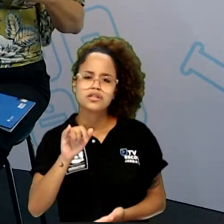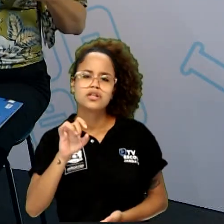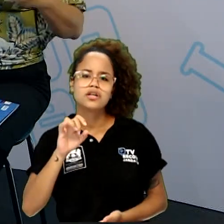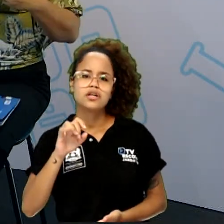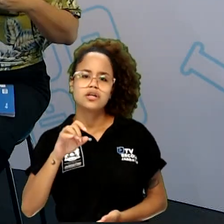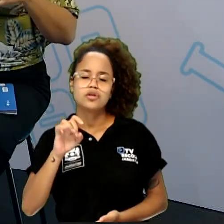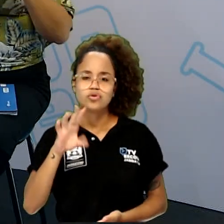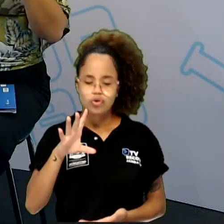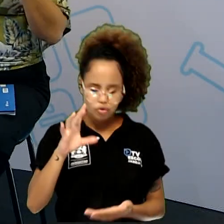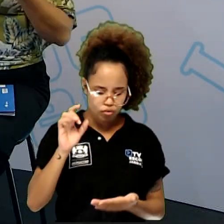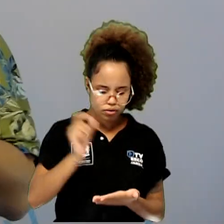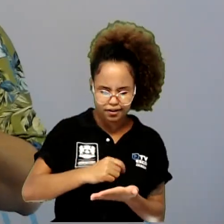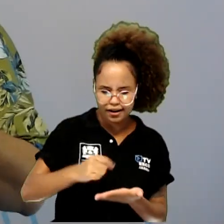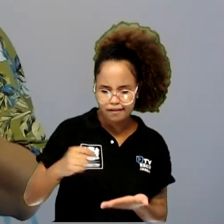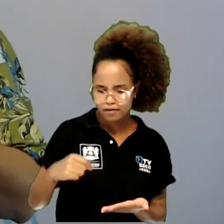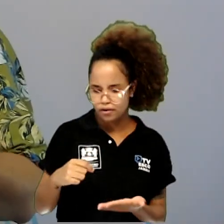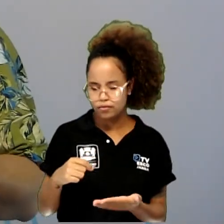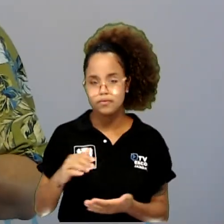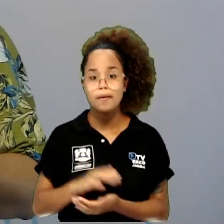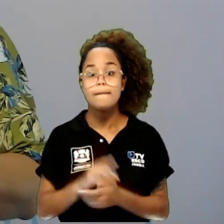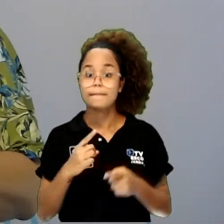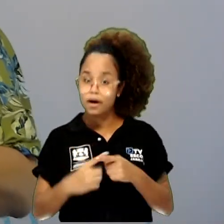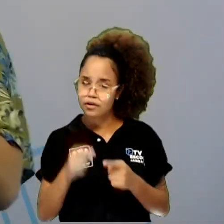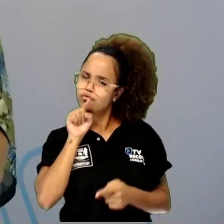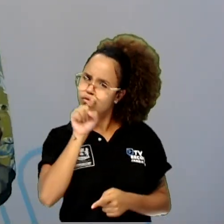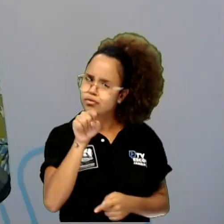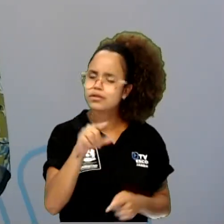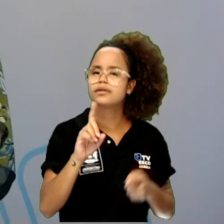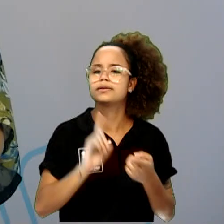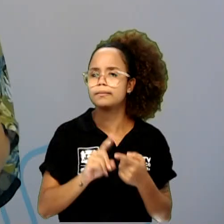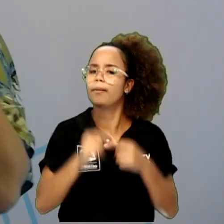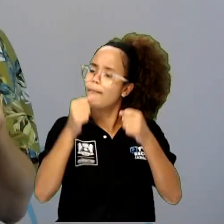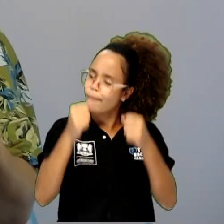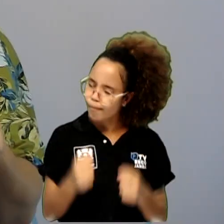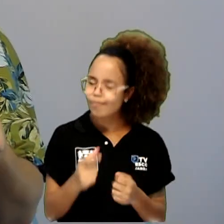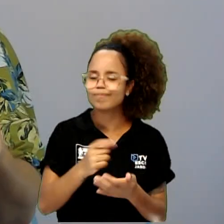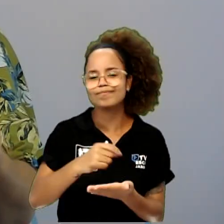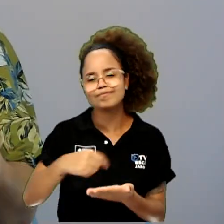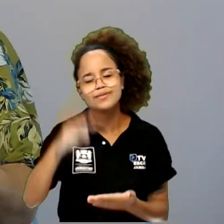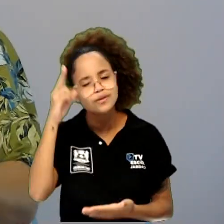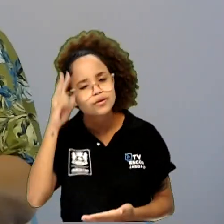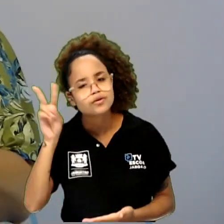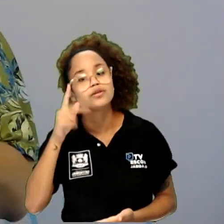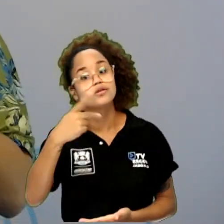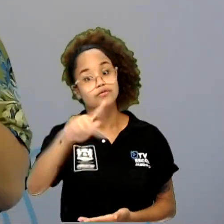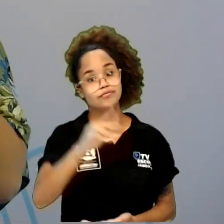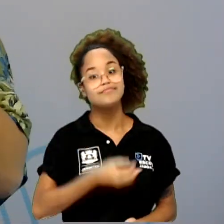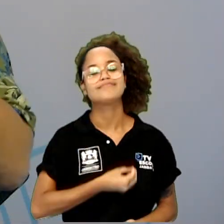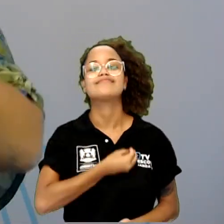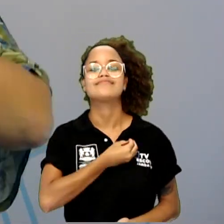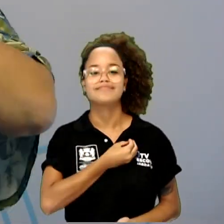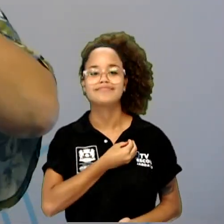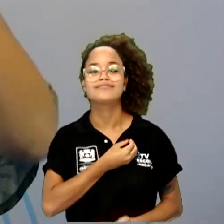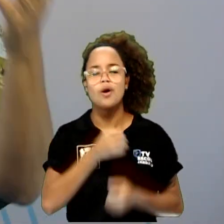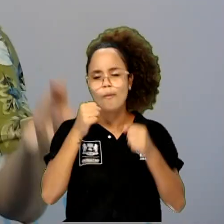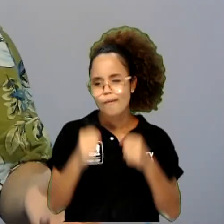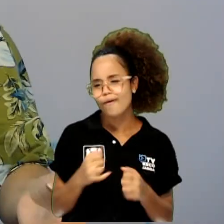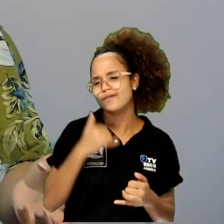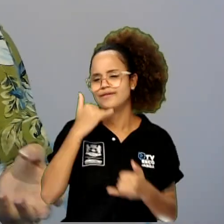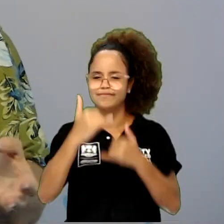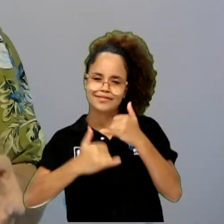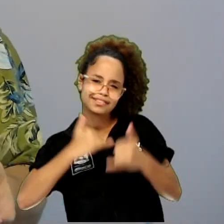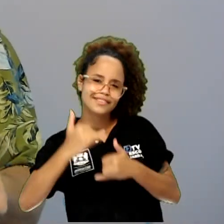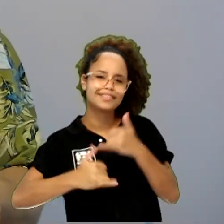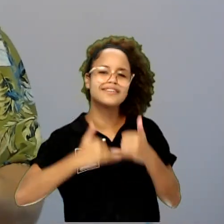cá. Que vocês podem também escrever, que vocês podem escrever as histórias da vida de vocês, que vocês podem brincar de